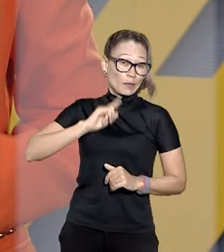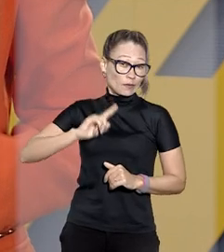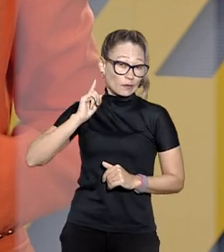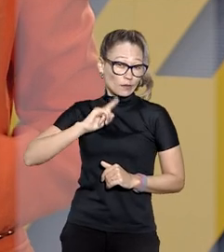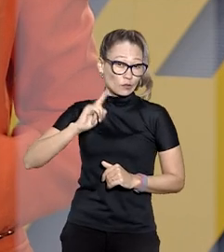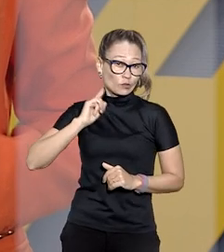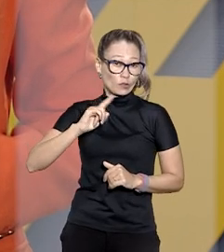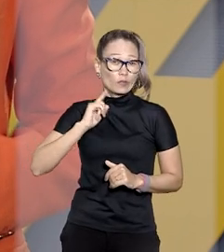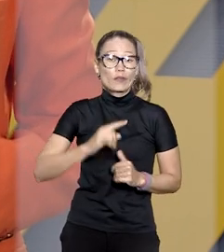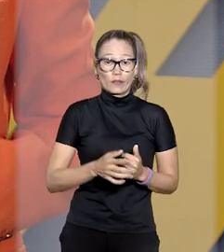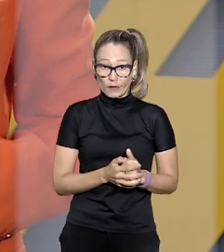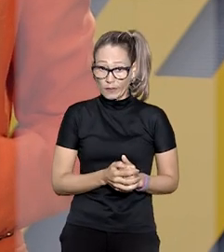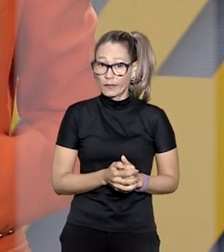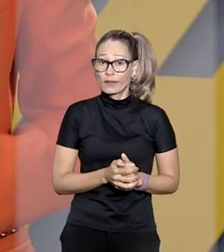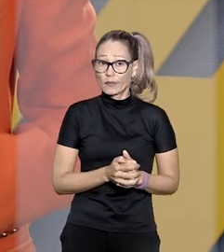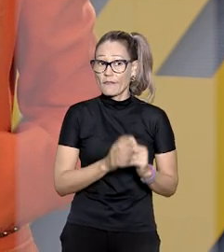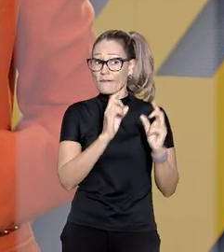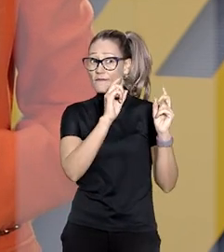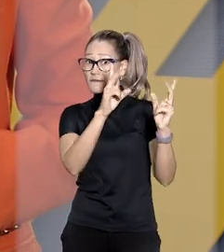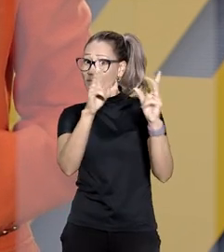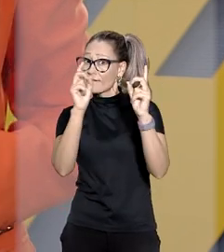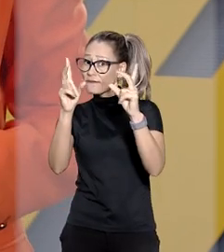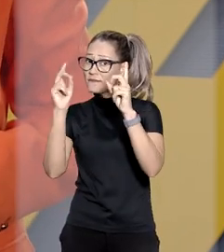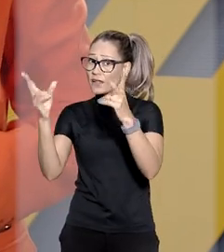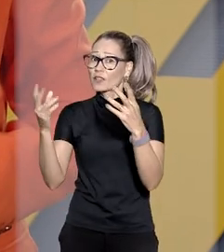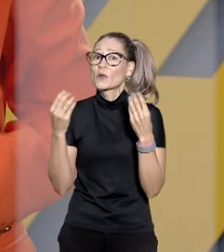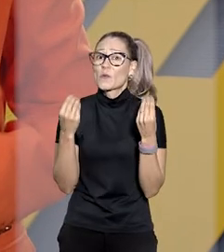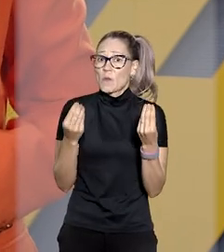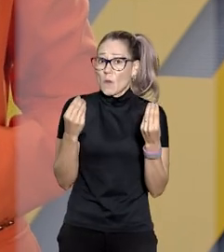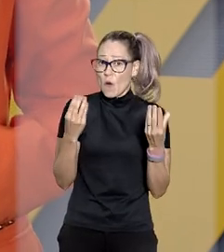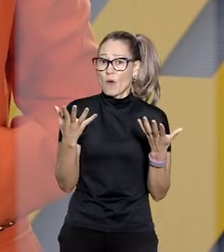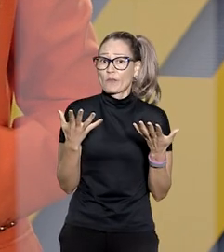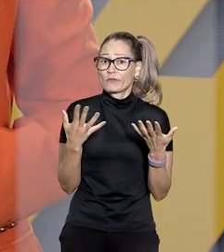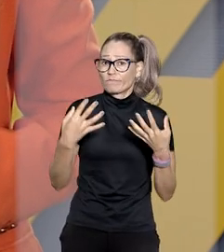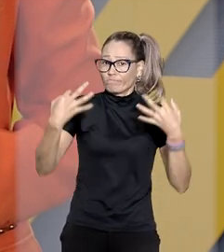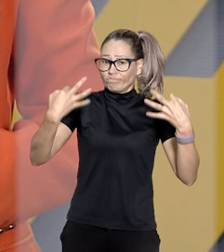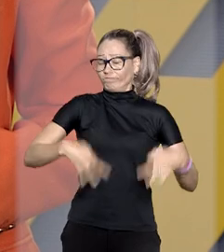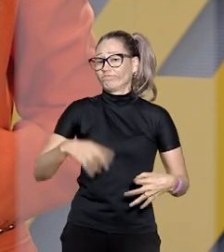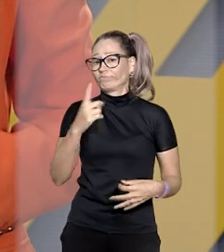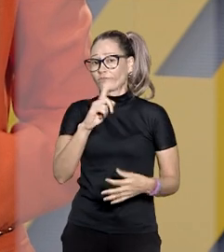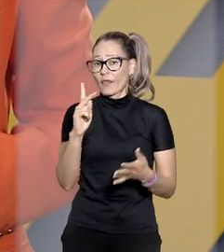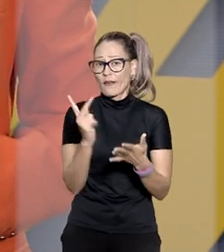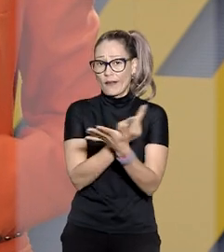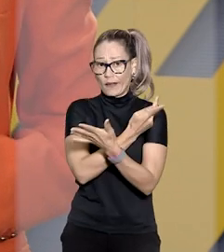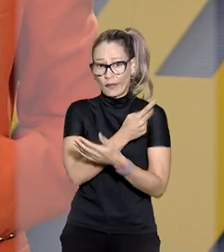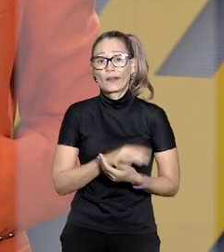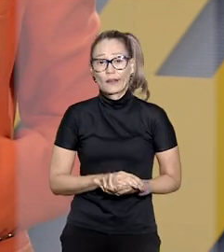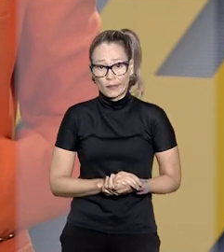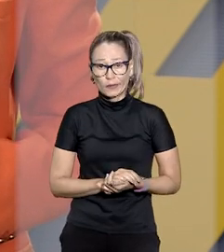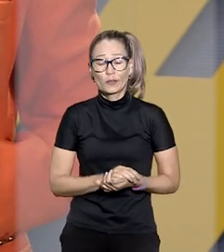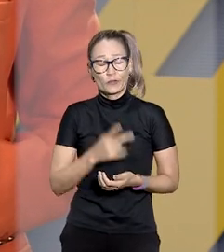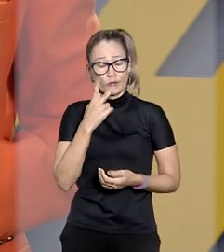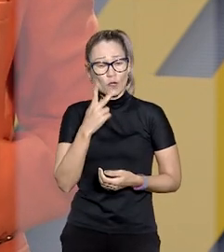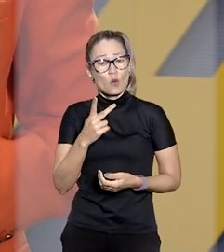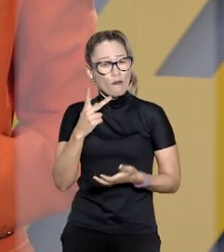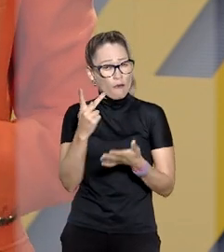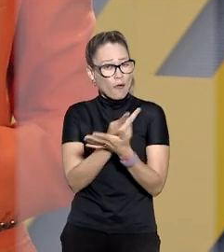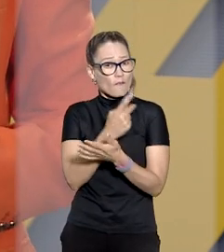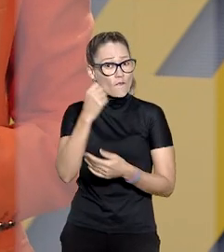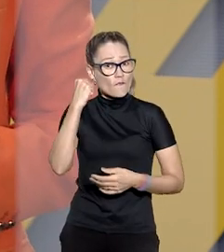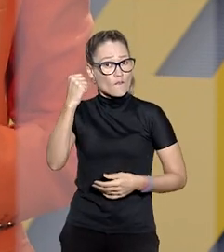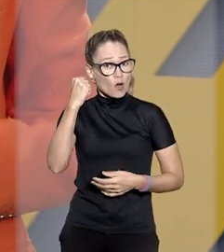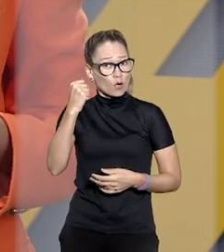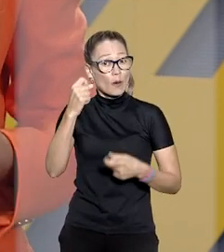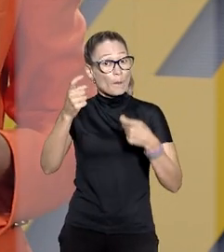órgãos e tecidos de pacientes graves para venda no mercado ilegal. O relator ressaltou a extrema gravidade do caso,